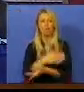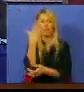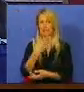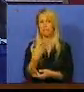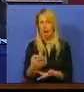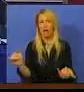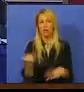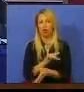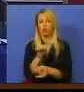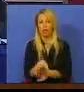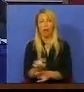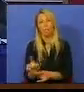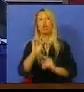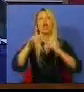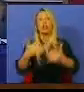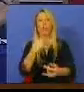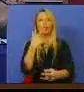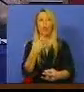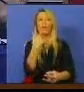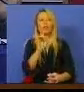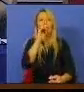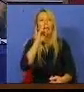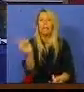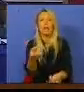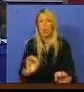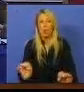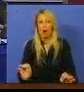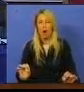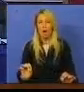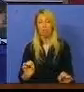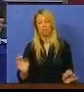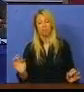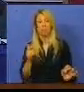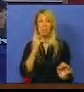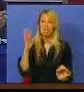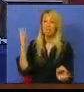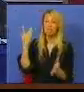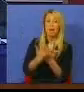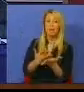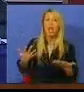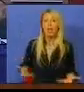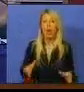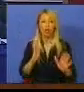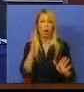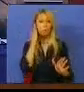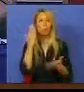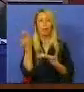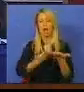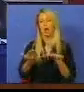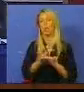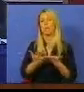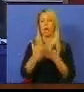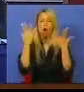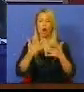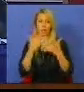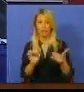como a da semana passada, penso que nesta altura até já estaria a negociar, como é normal, o seu orçamento e a preparar o seu orçamento